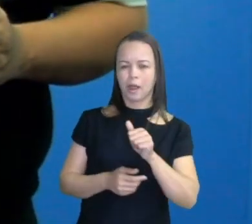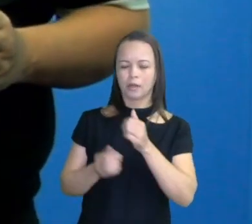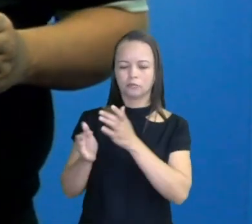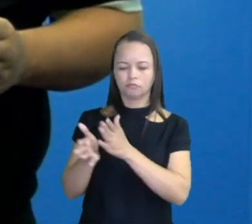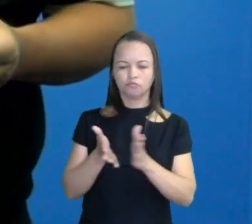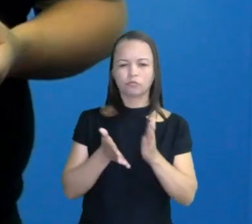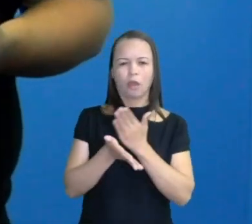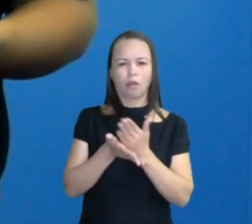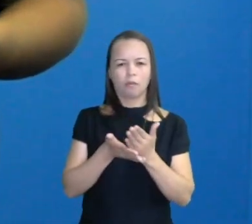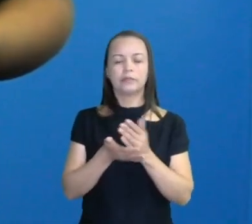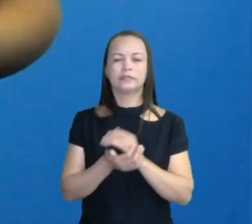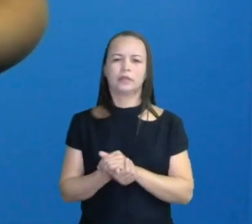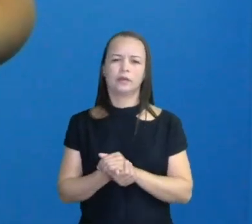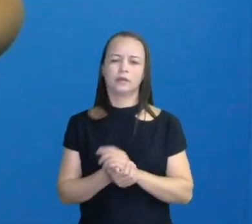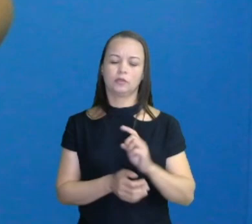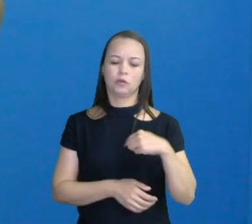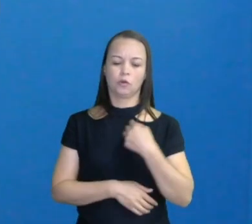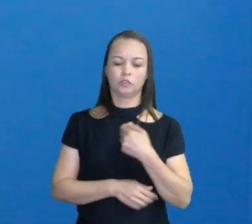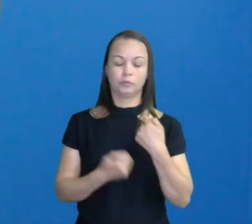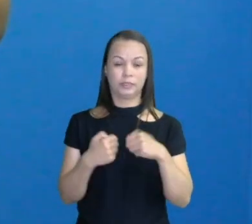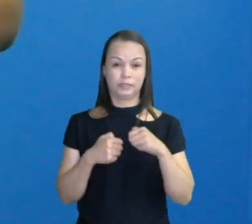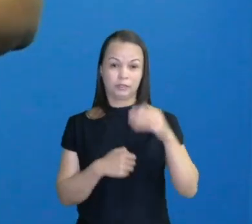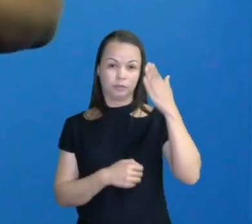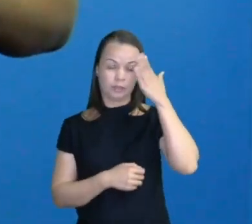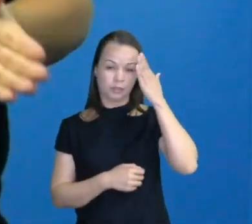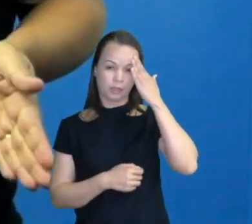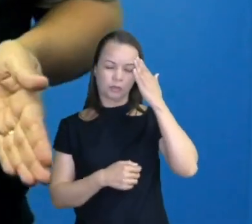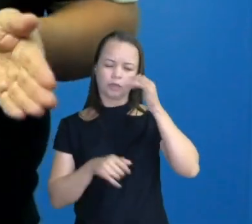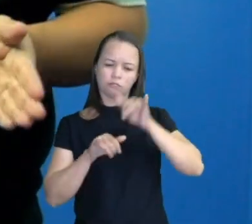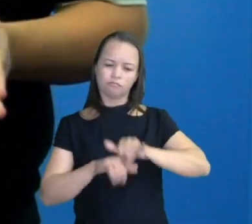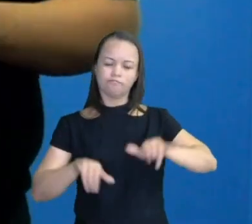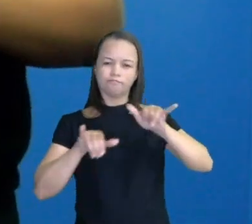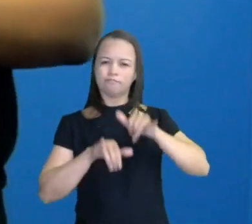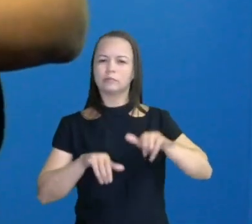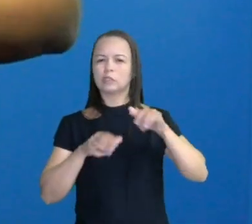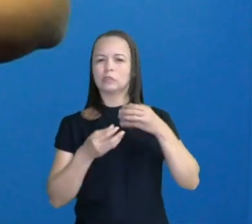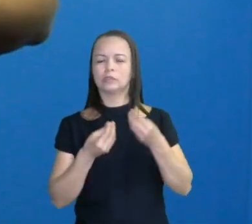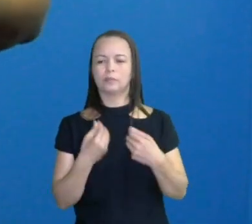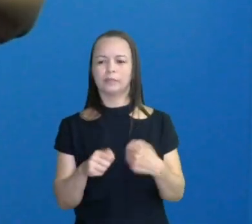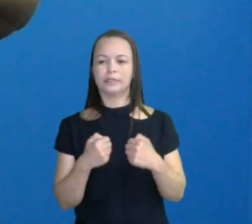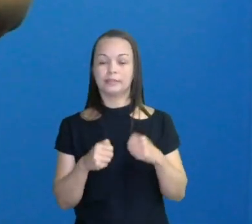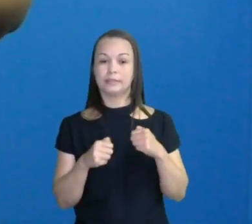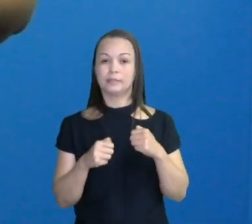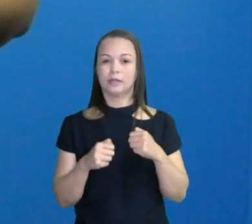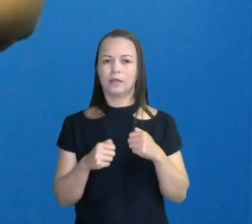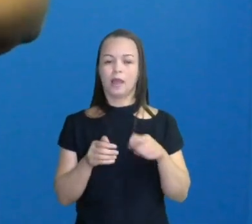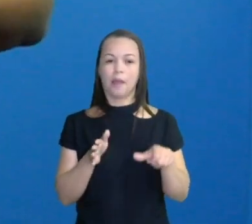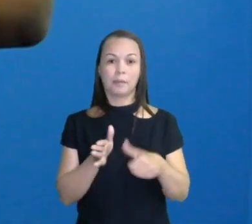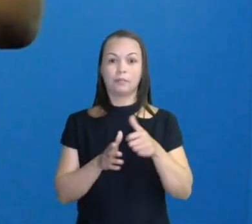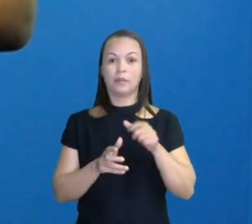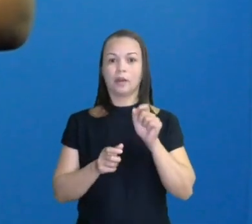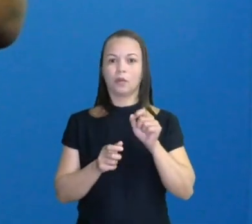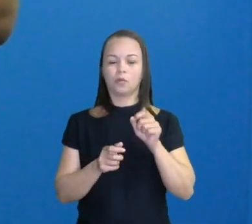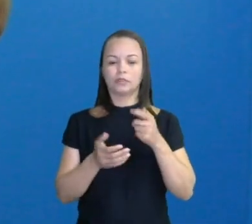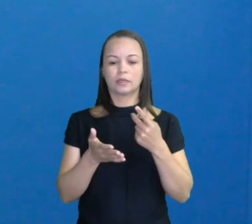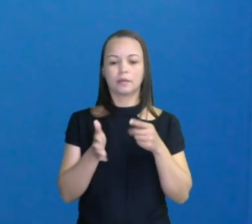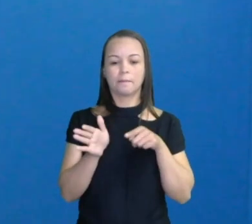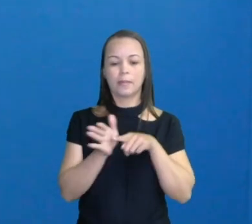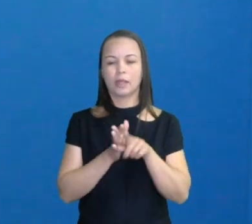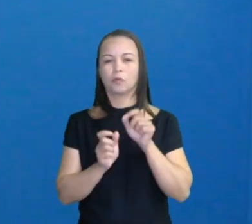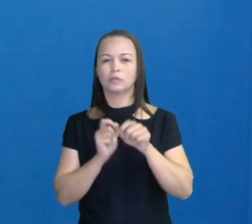gente tem que entender, quando a gente vai passar uma notícia, elas têm que estar, a primeira coisa que a gente se pergunta,